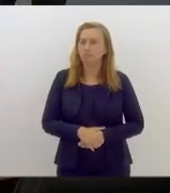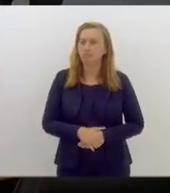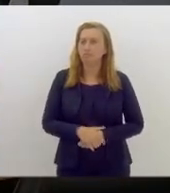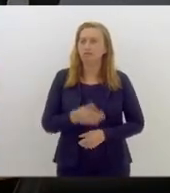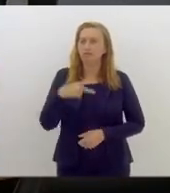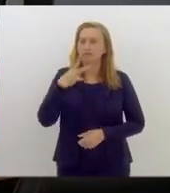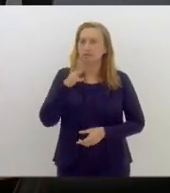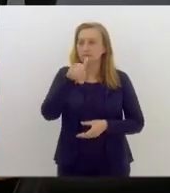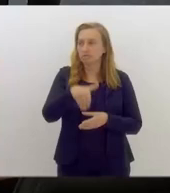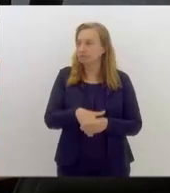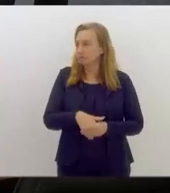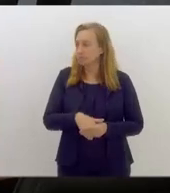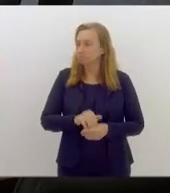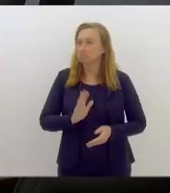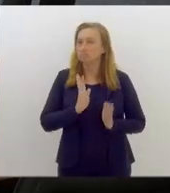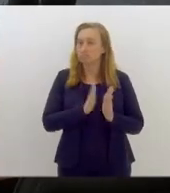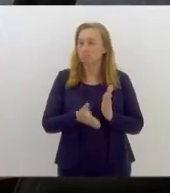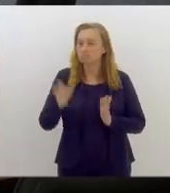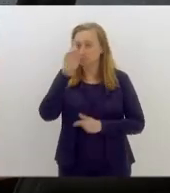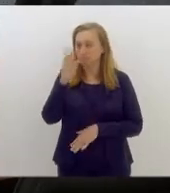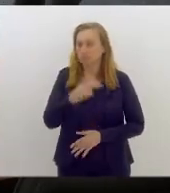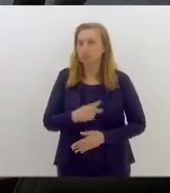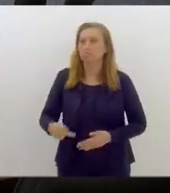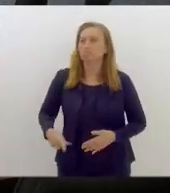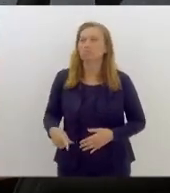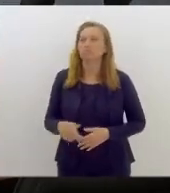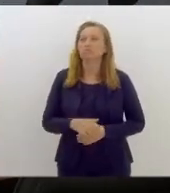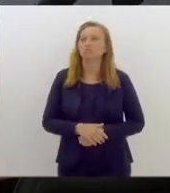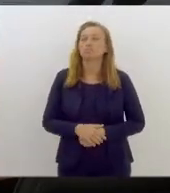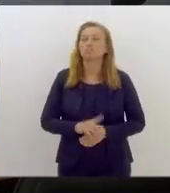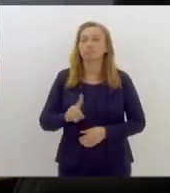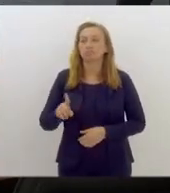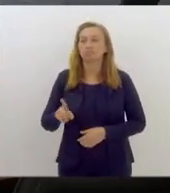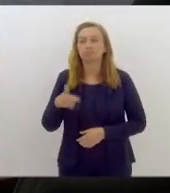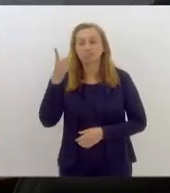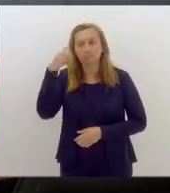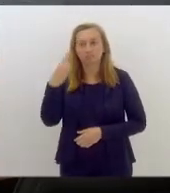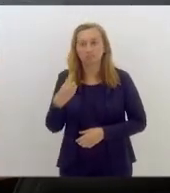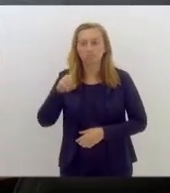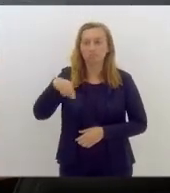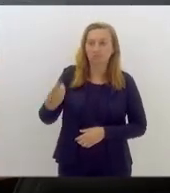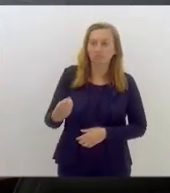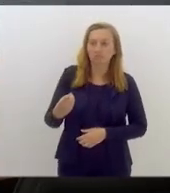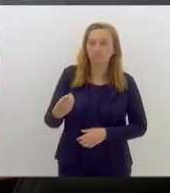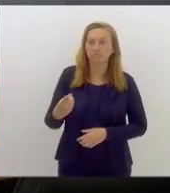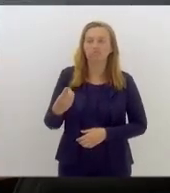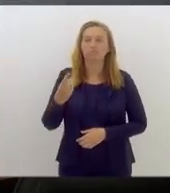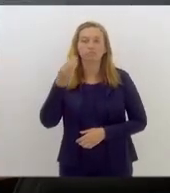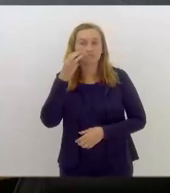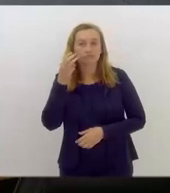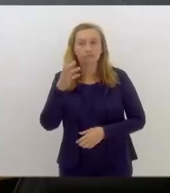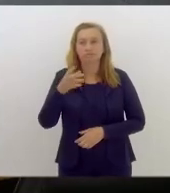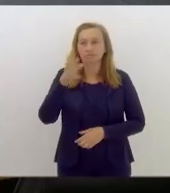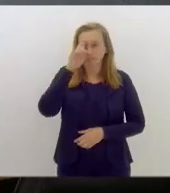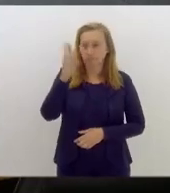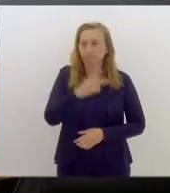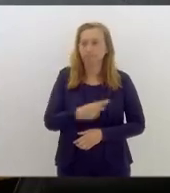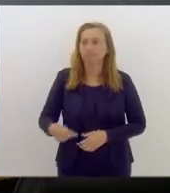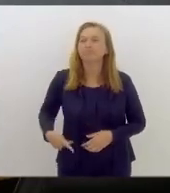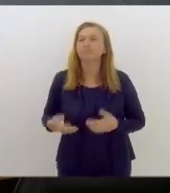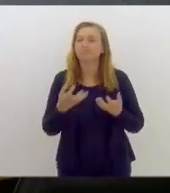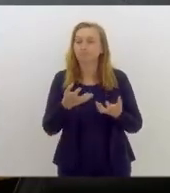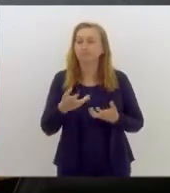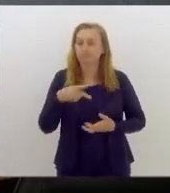Declaração de voto. Pela ordem. Ação de voto, deputada Dani, em seguida, deputado Valdec. Presidente, eu queria aqui trazer